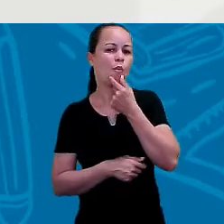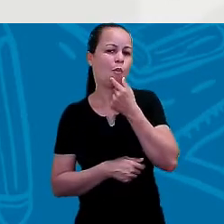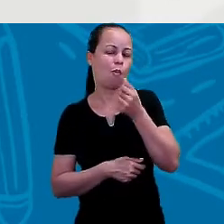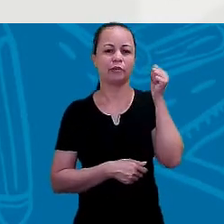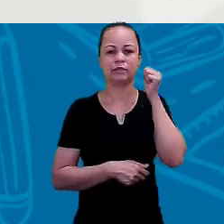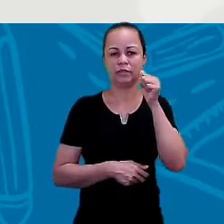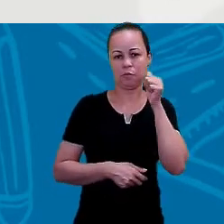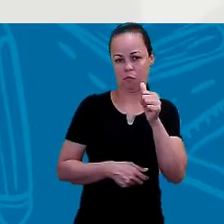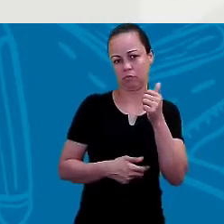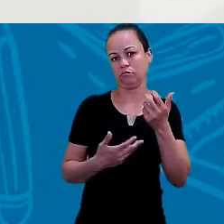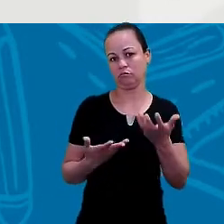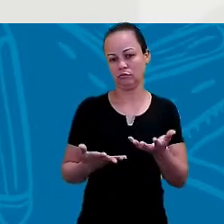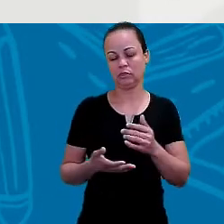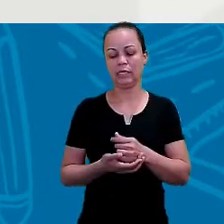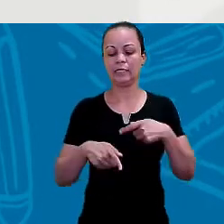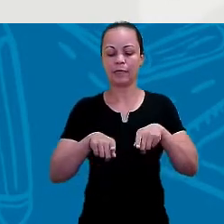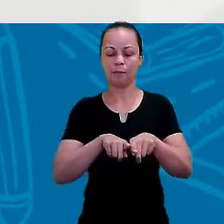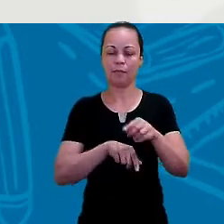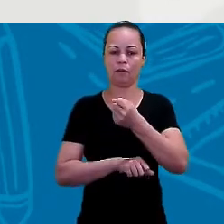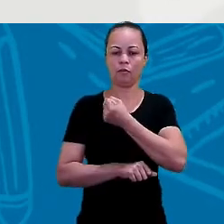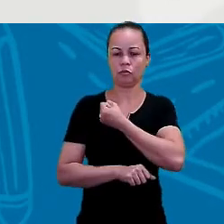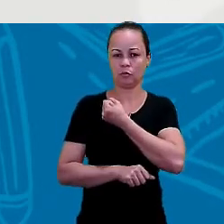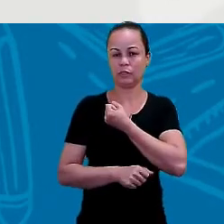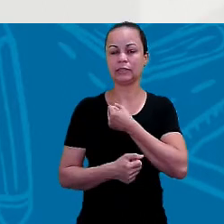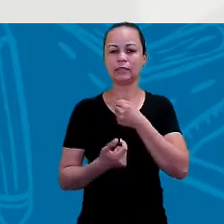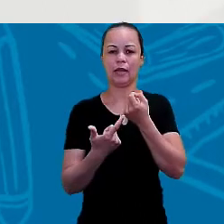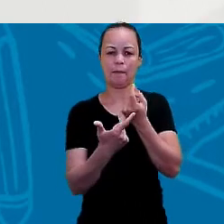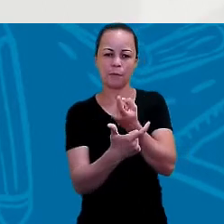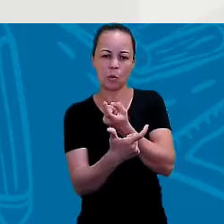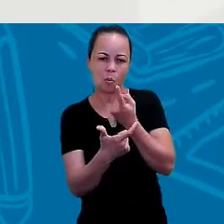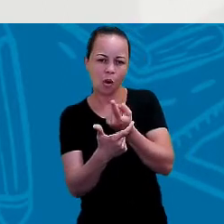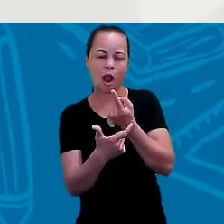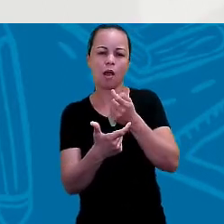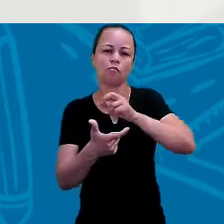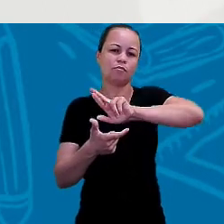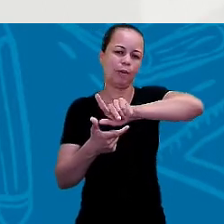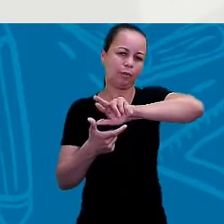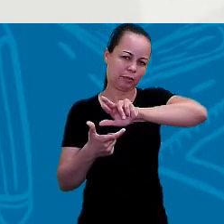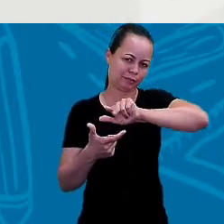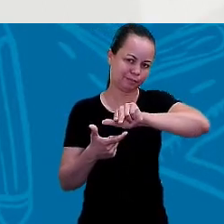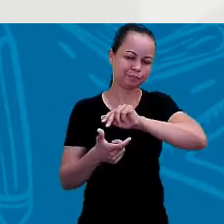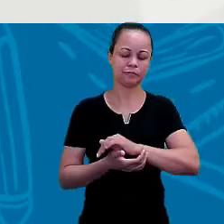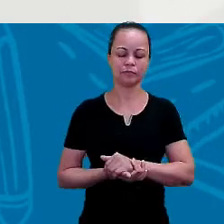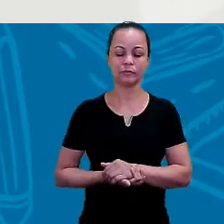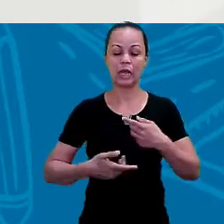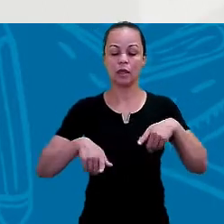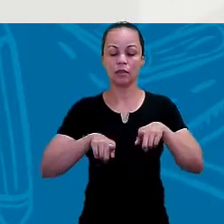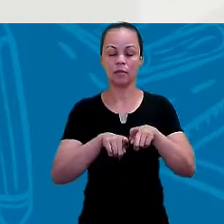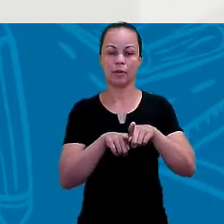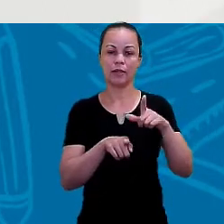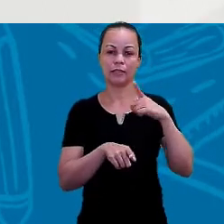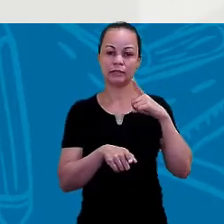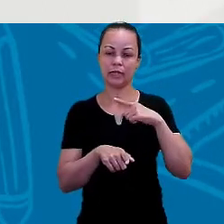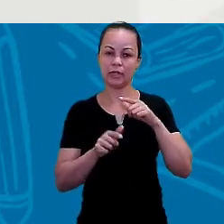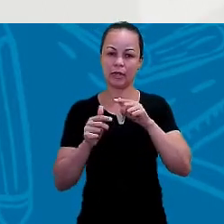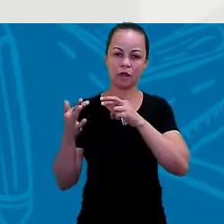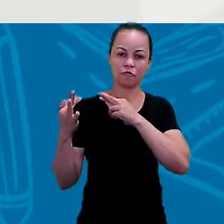feminino. E com o número, se é plural ou singular. Ele tem também a função, né? De